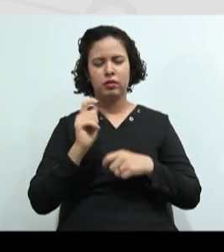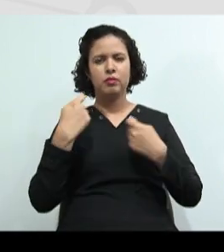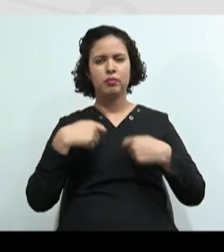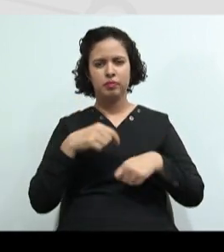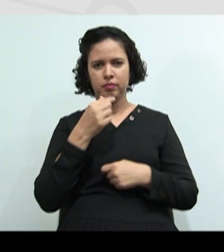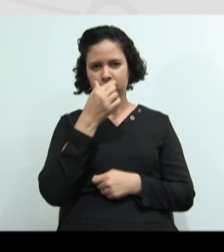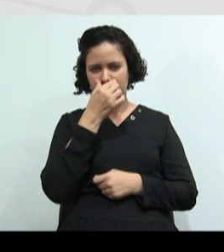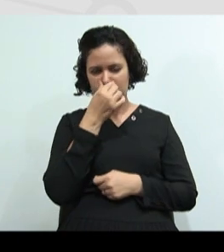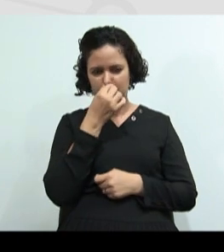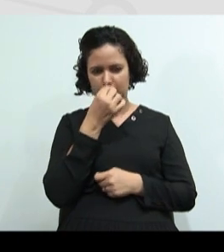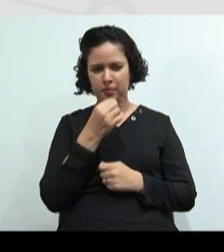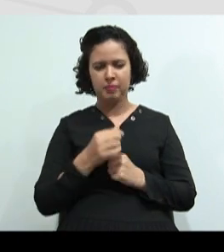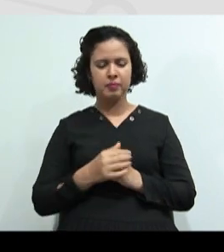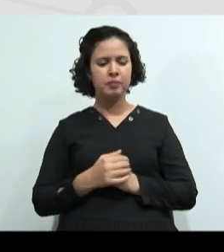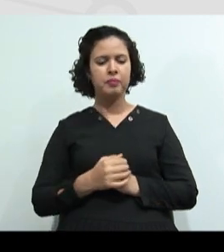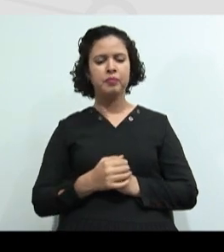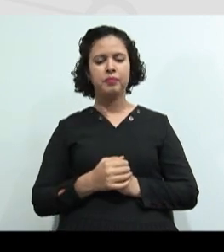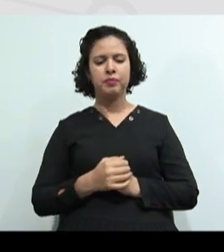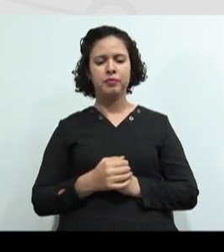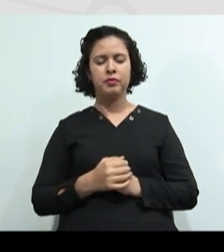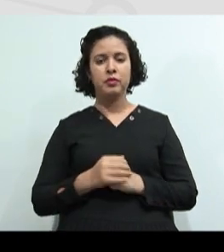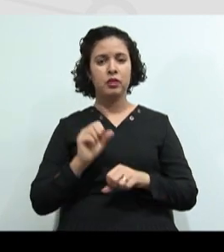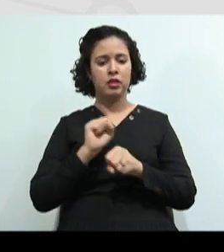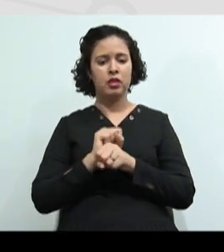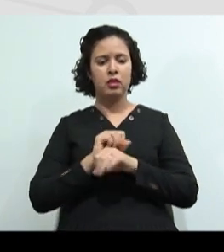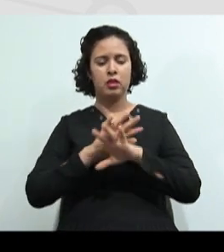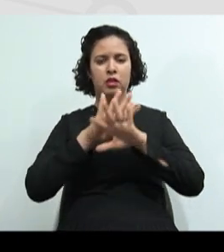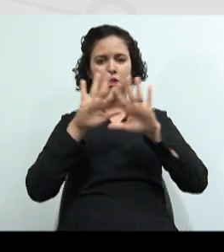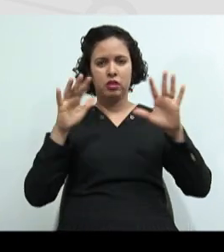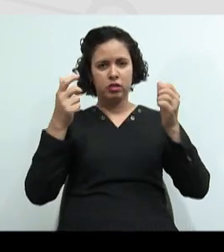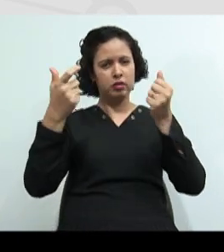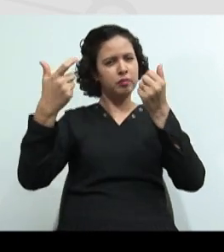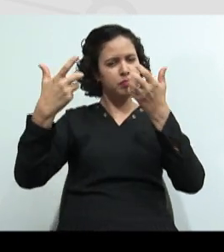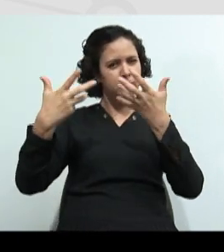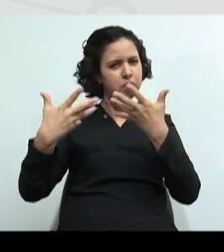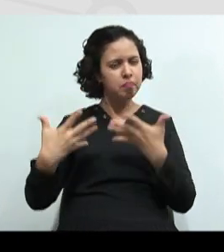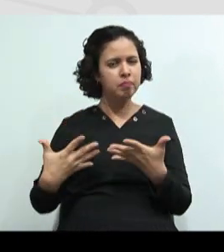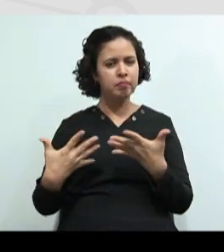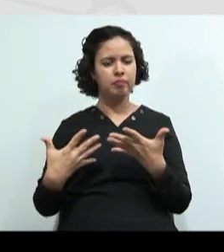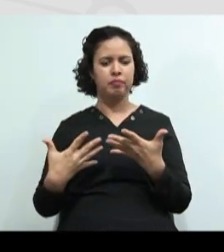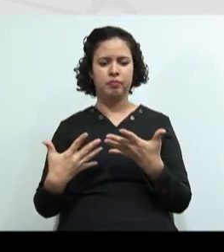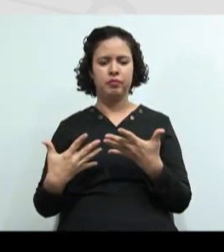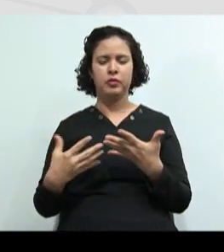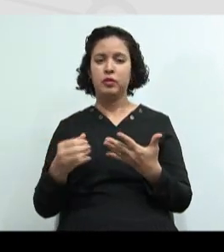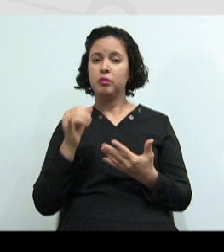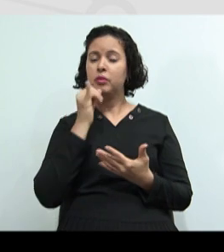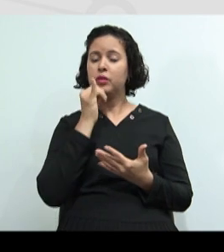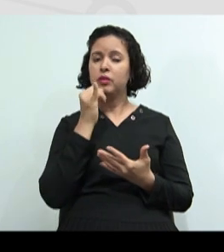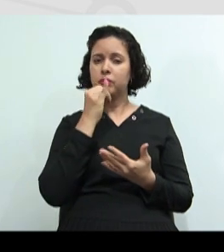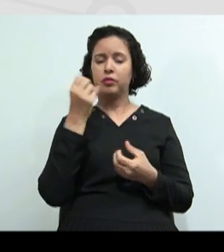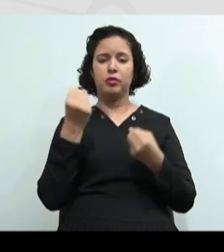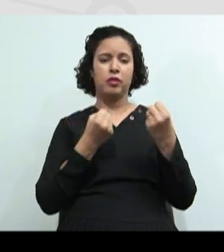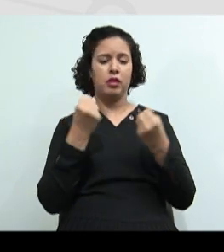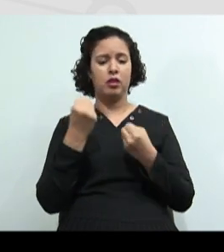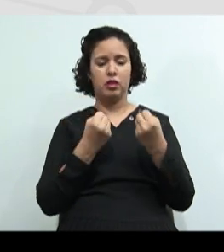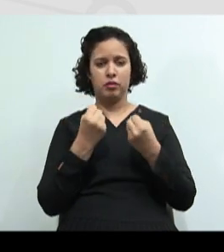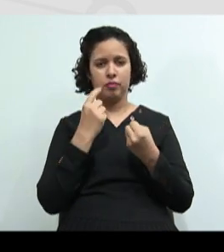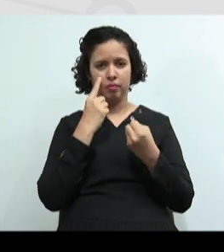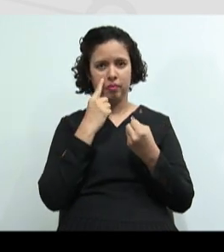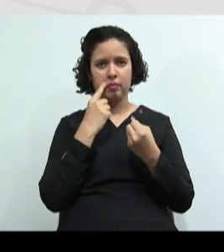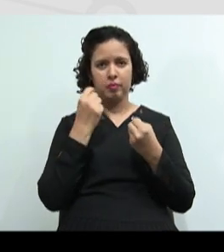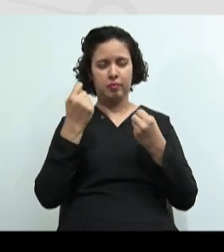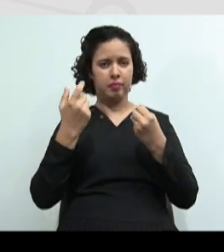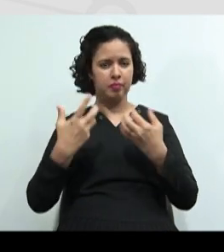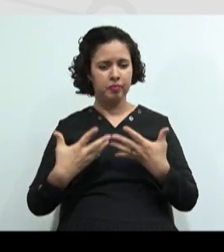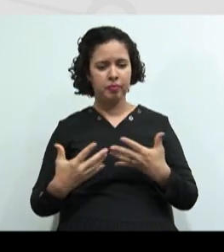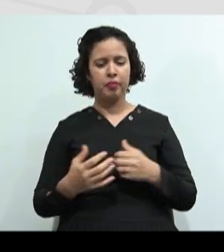e qualitativa, tá bom? Eles precisam ser claros, explícitos, tá? Por exemplo, o exemplo do carro que eu falei aí, o